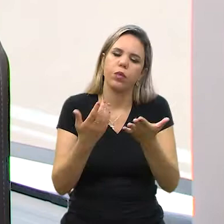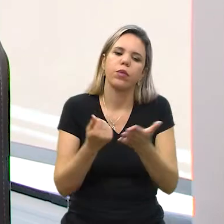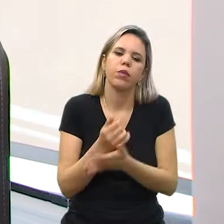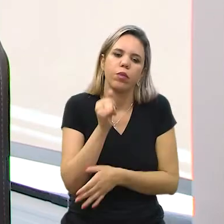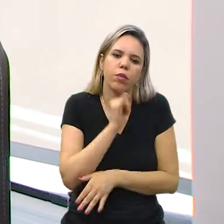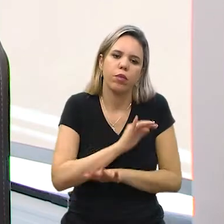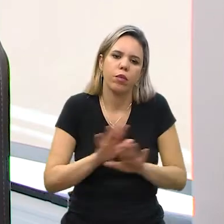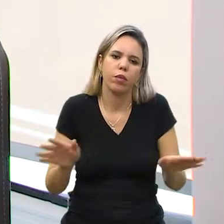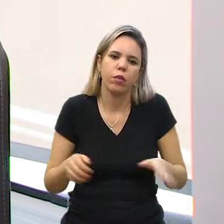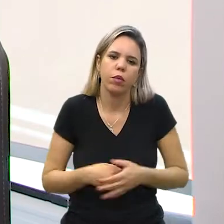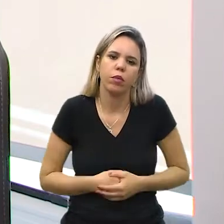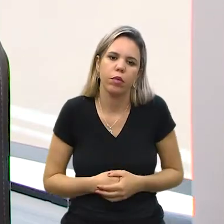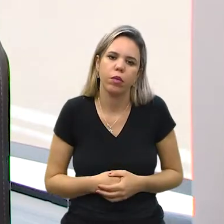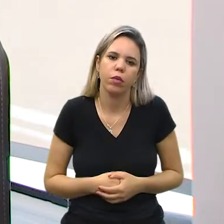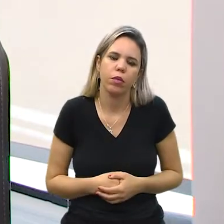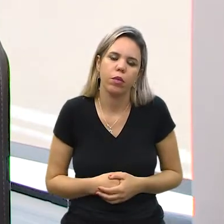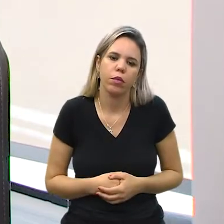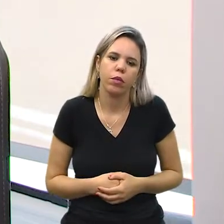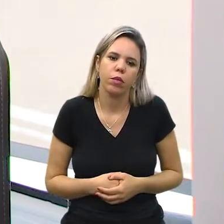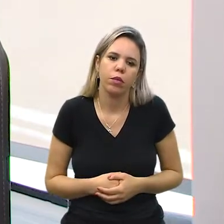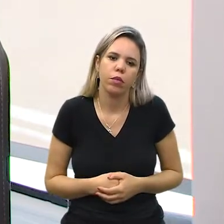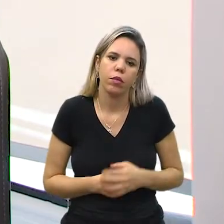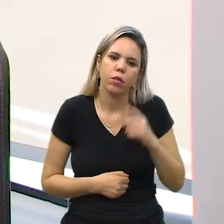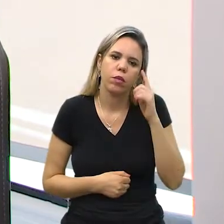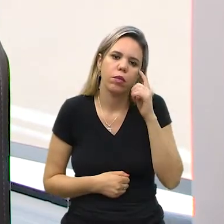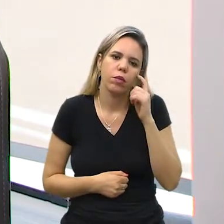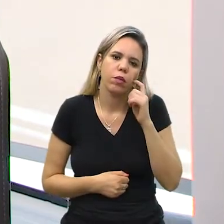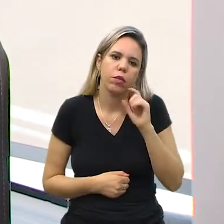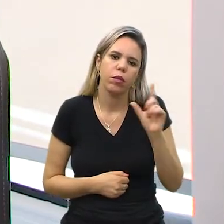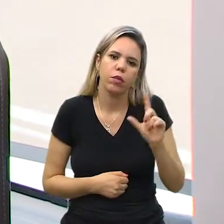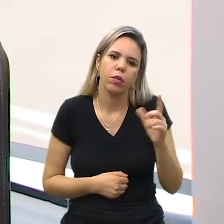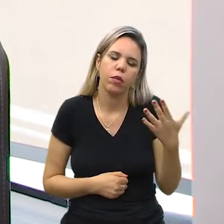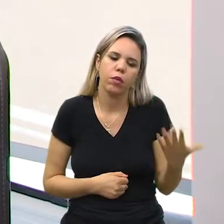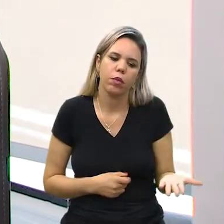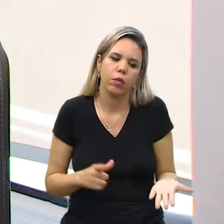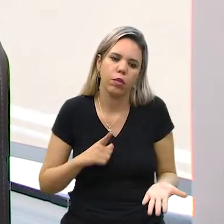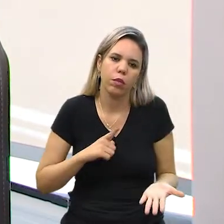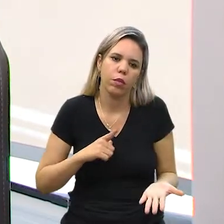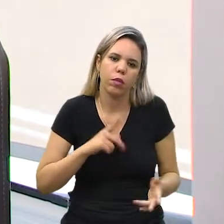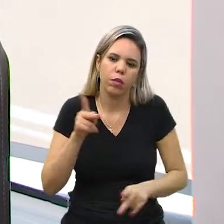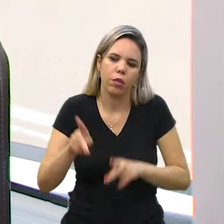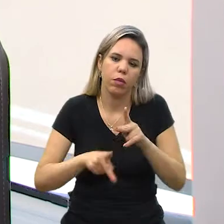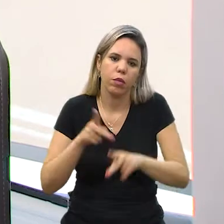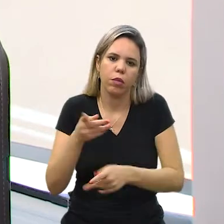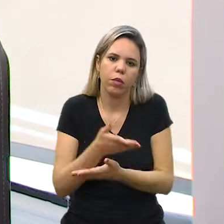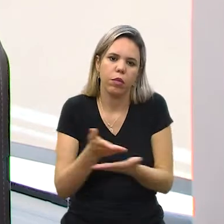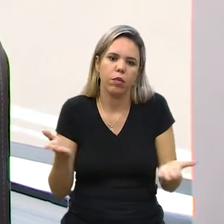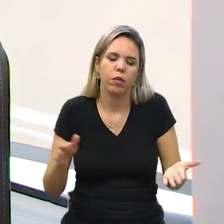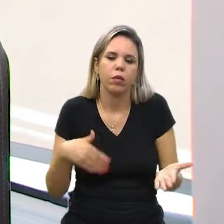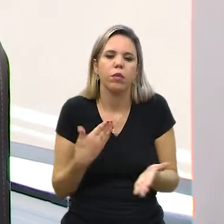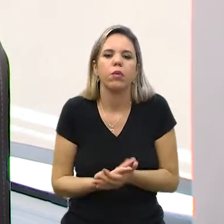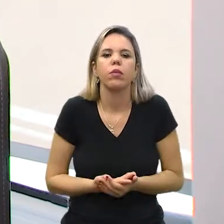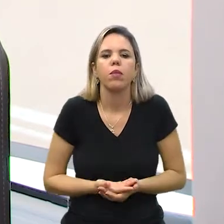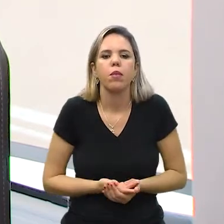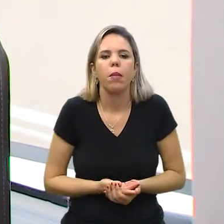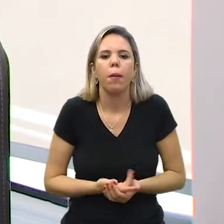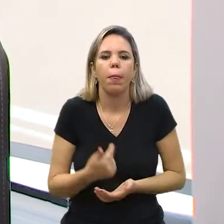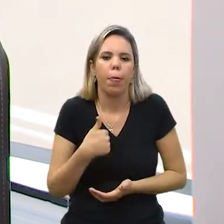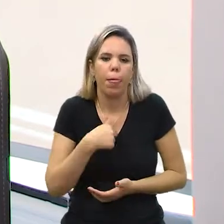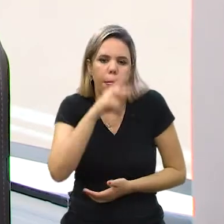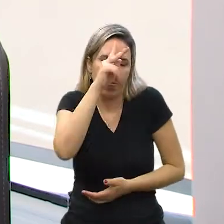compra desnecessária, tá? Mas evidentemente existem pessoas, né? Ou até mesmo